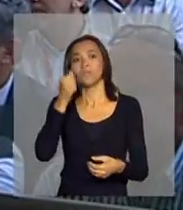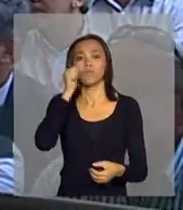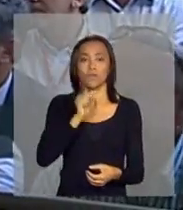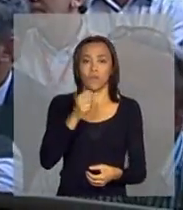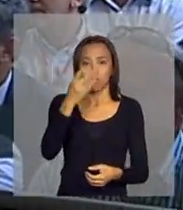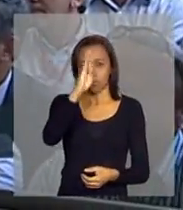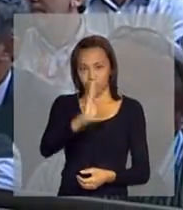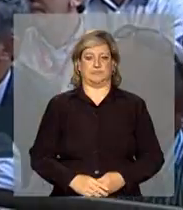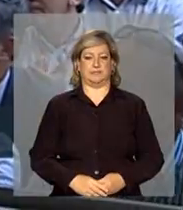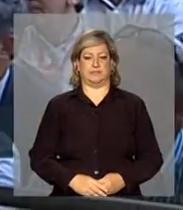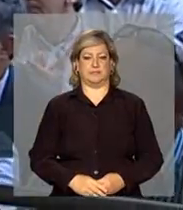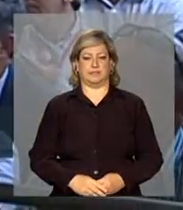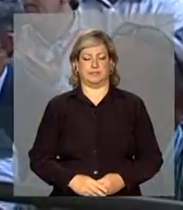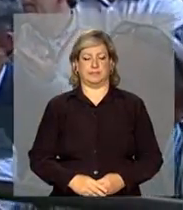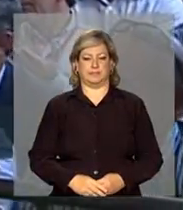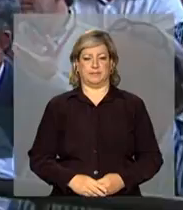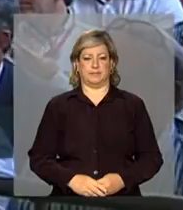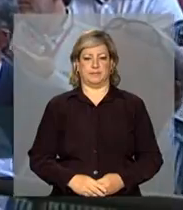brasileiras.